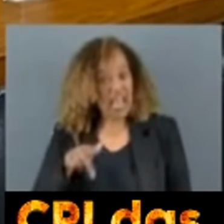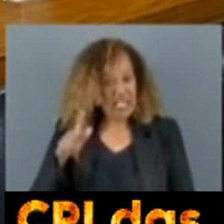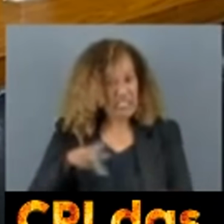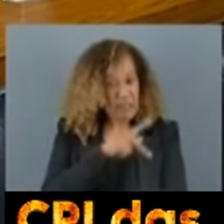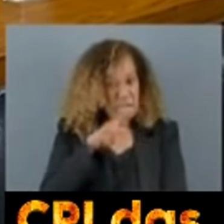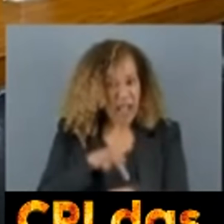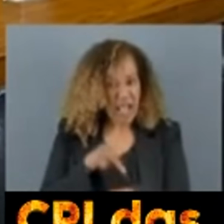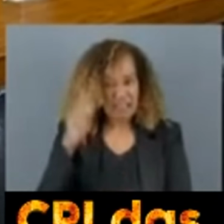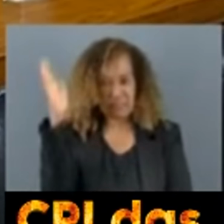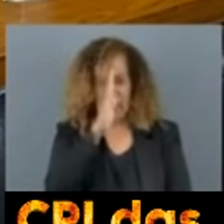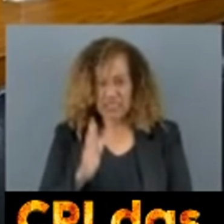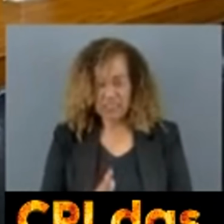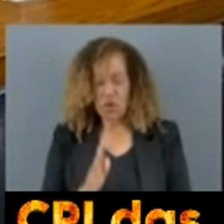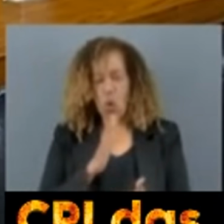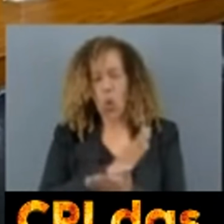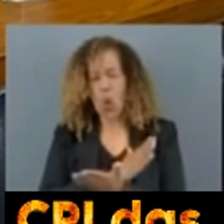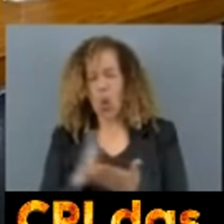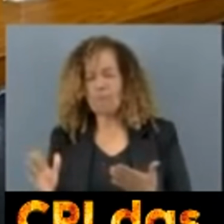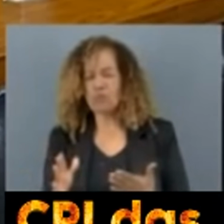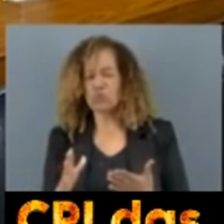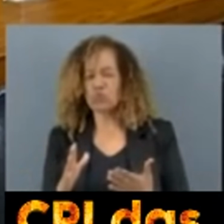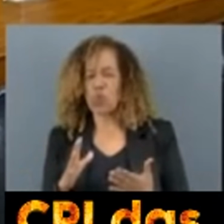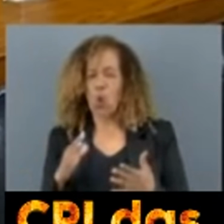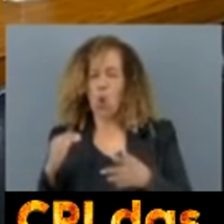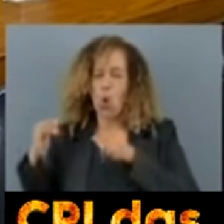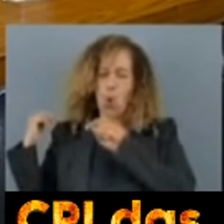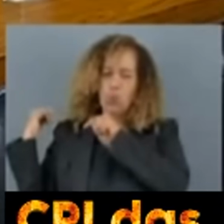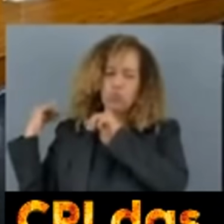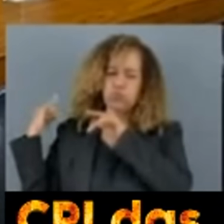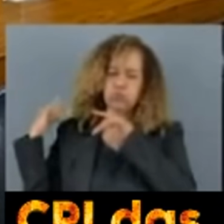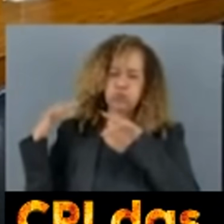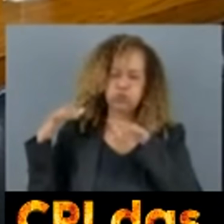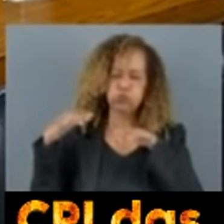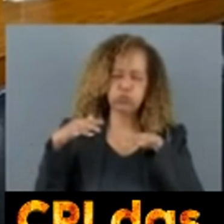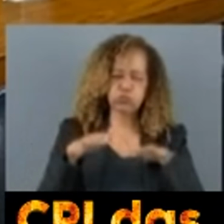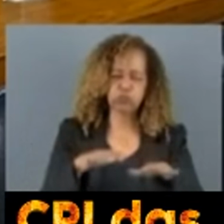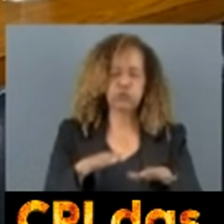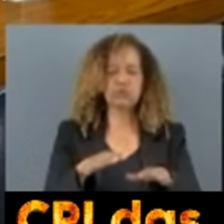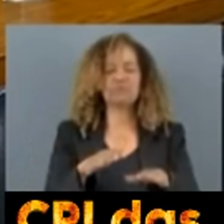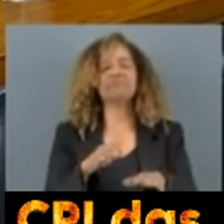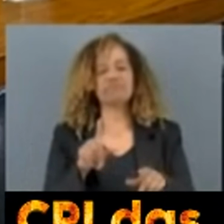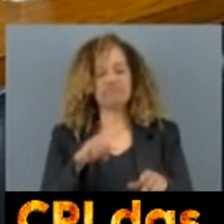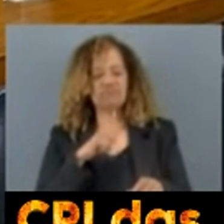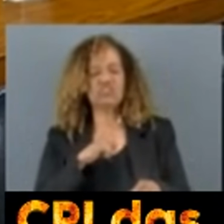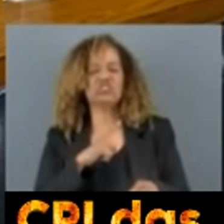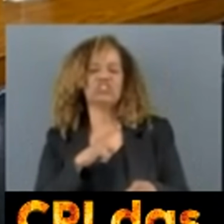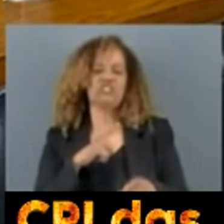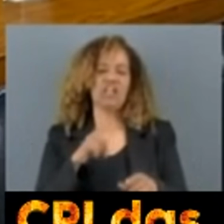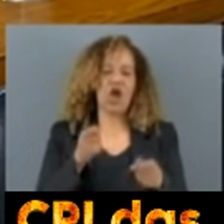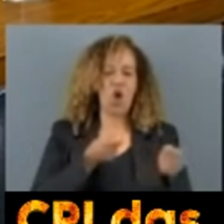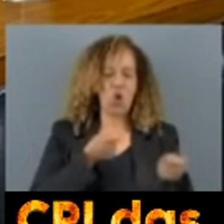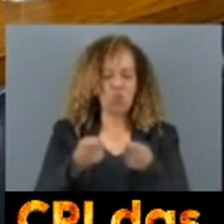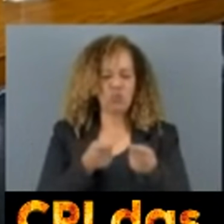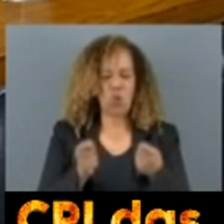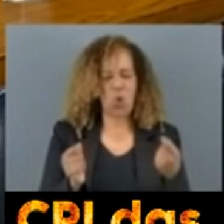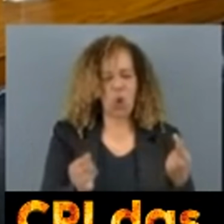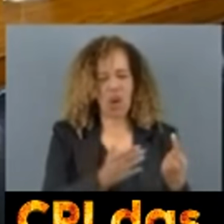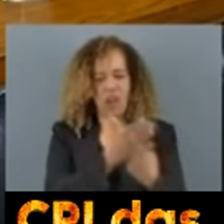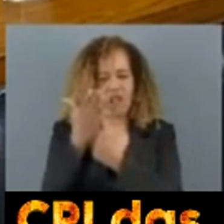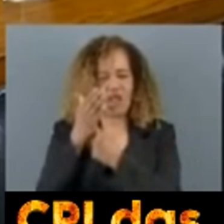país, começou a ser formado por pessoas que chegaram aqui dominando ciência e tecnologia. Dominavam a